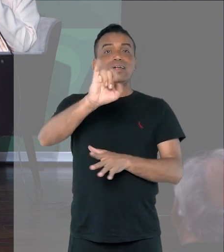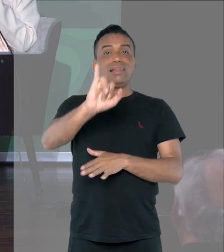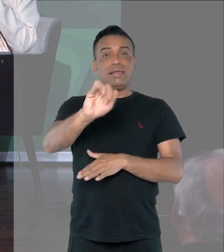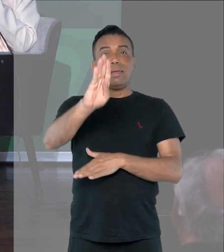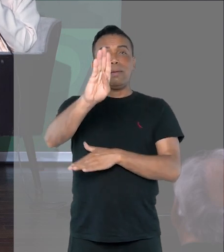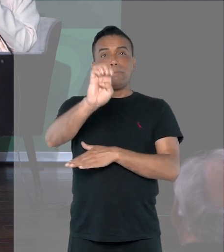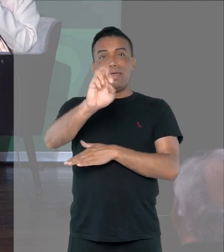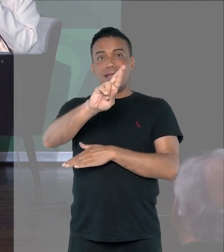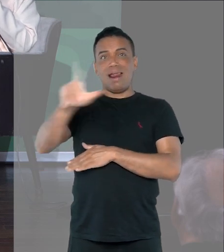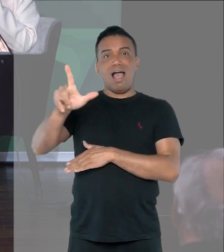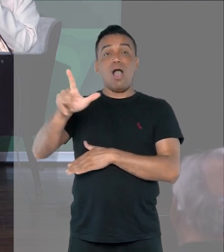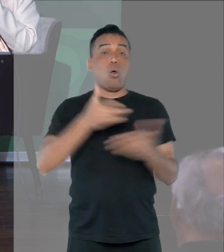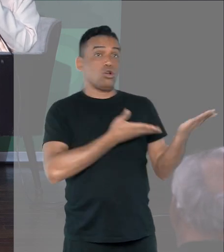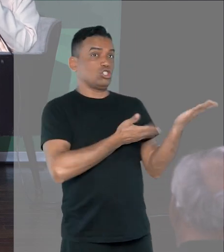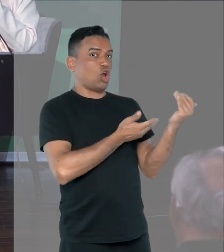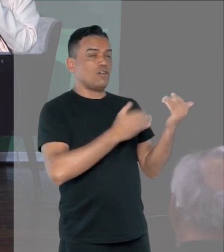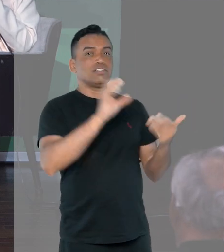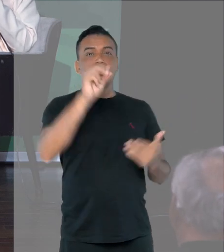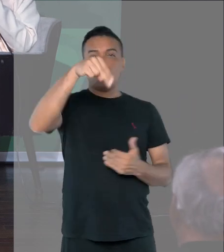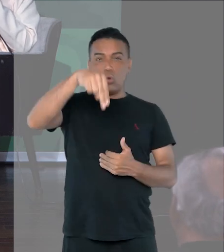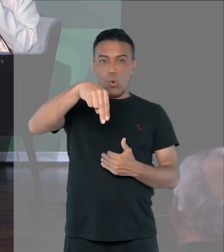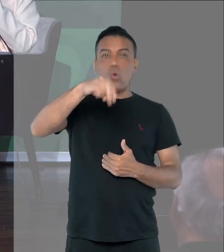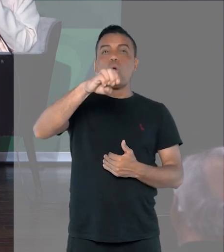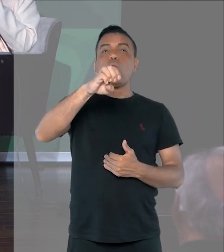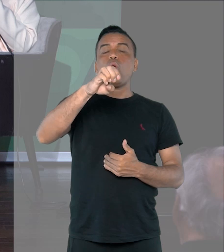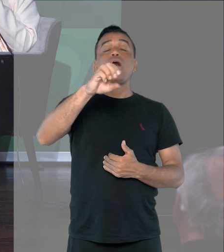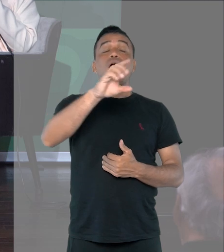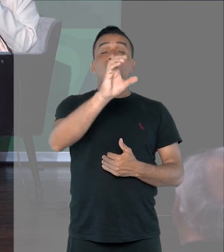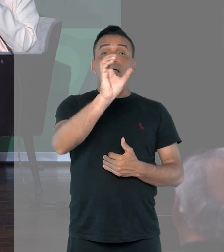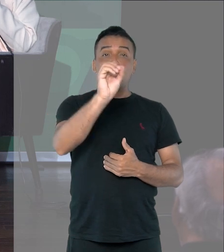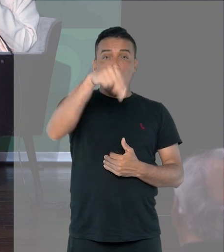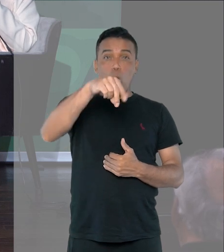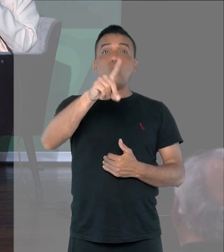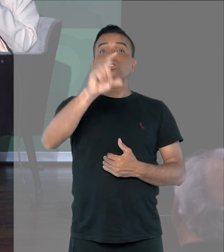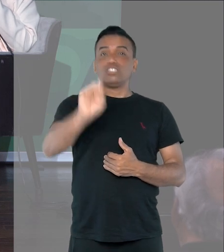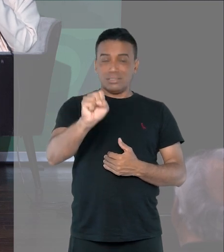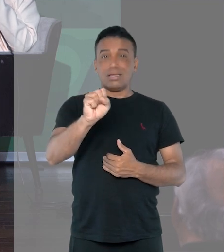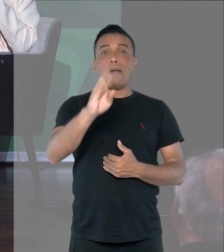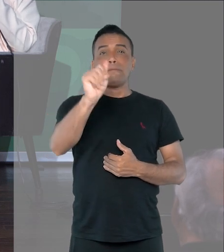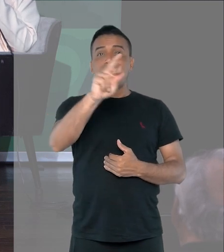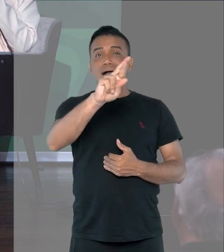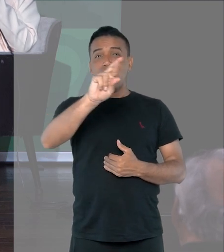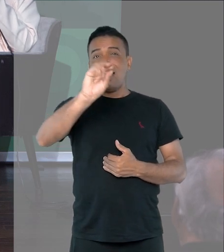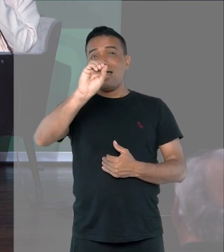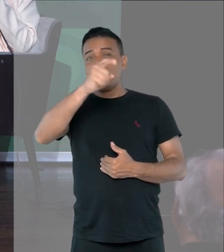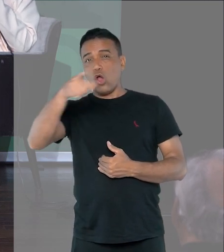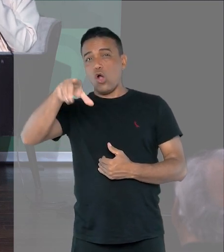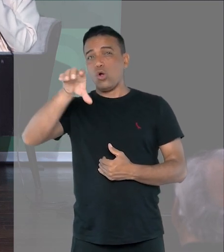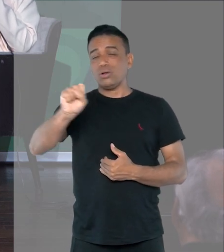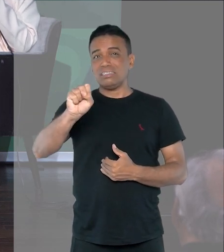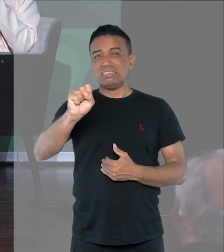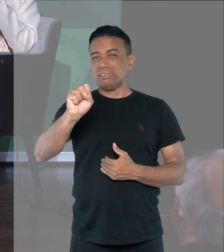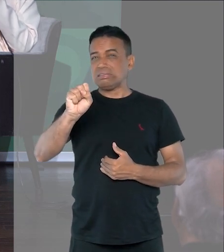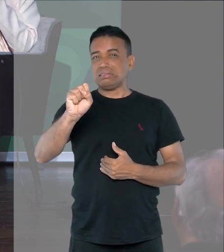libertino, os jovens condes, barões dessa velha aristocracia sem dinheiro, né, casando-se com